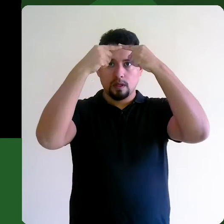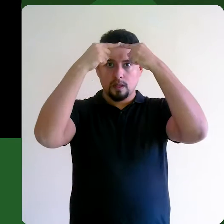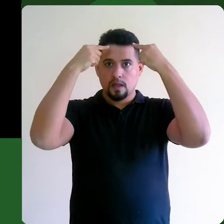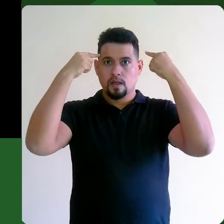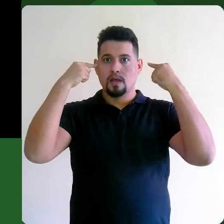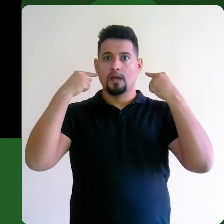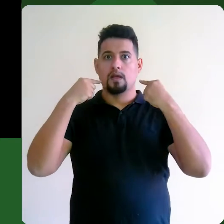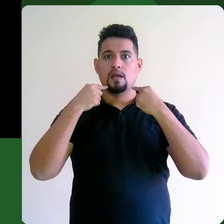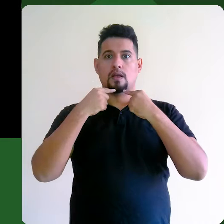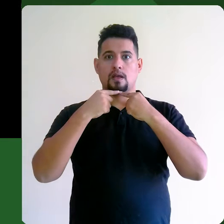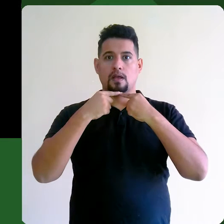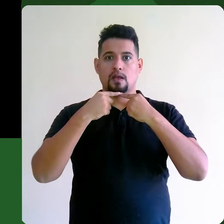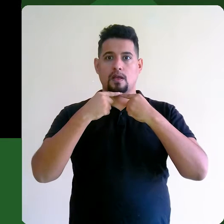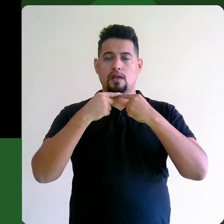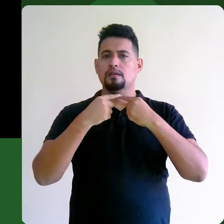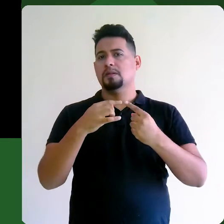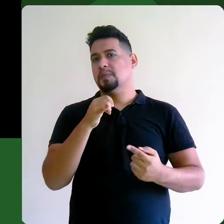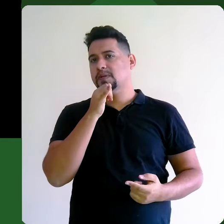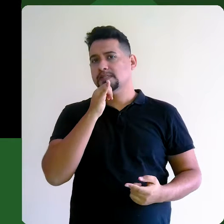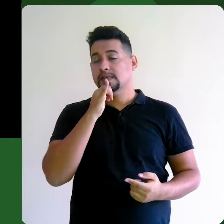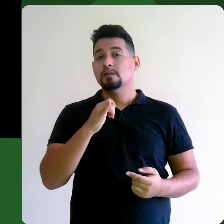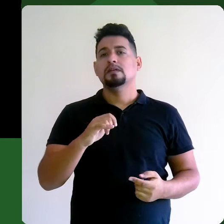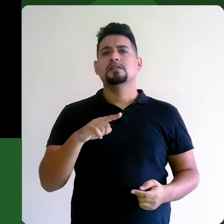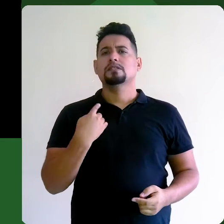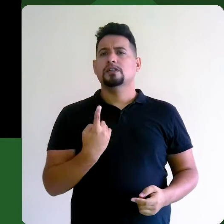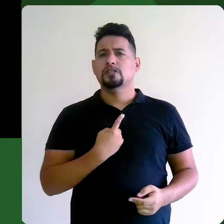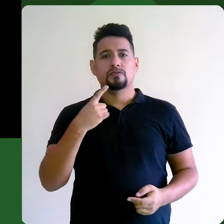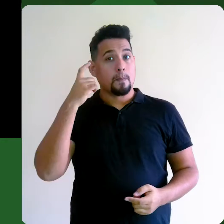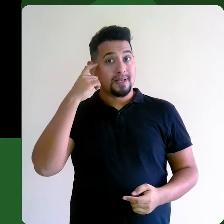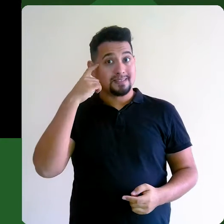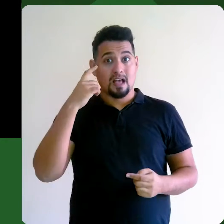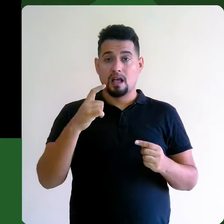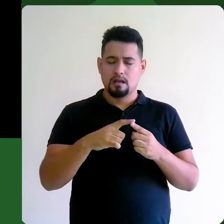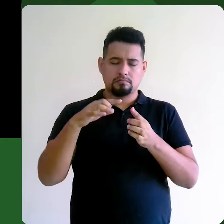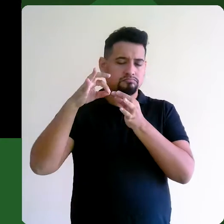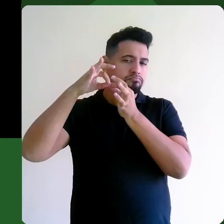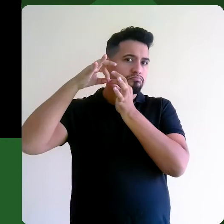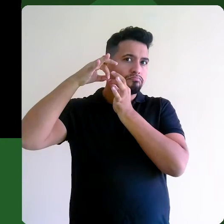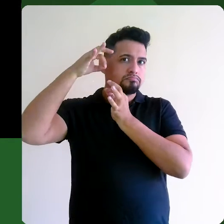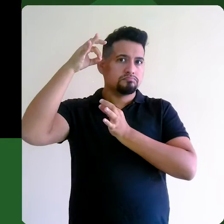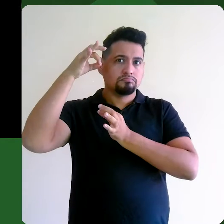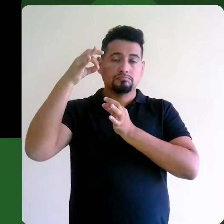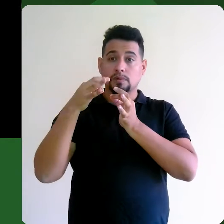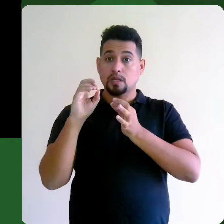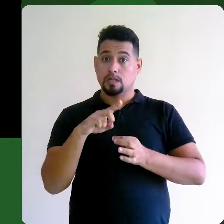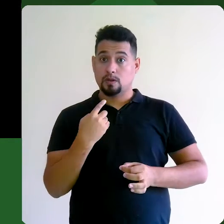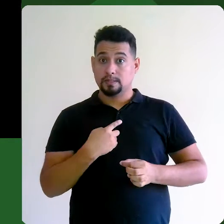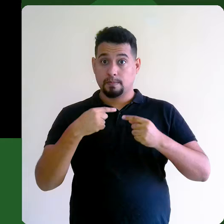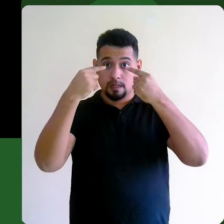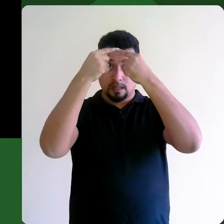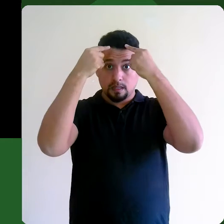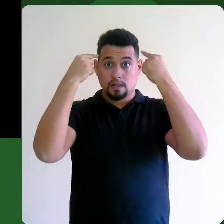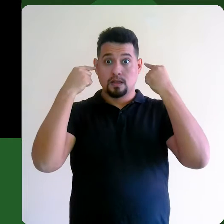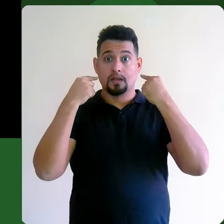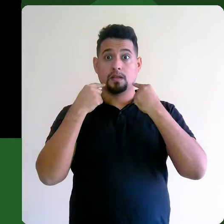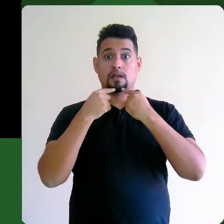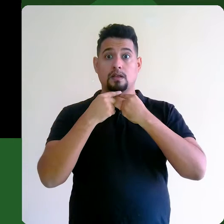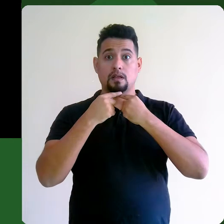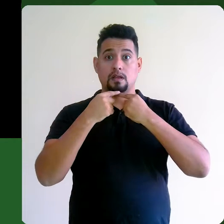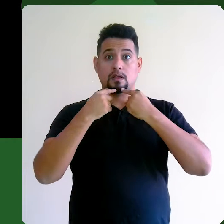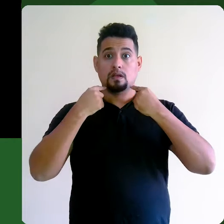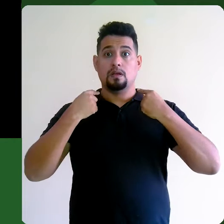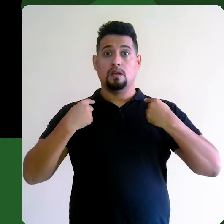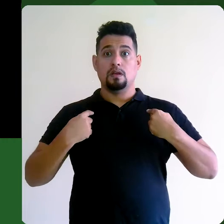de 8 cabeças. Então, se a gente for tirar a medida do comprimento da nossa cabeça, a gente vai ter uma